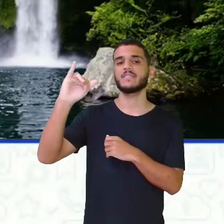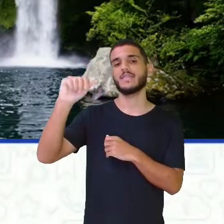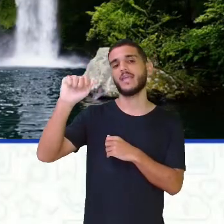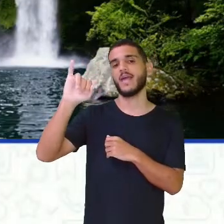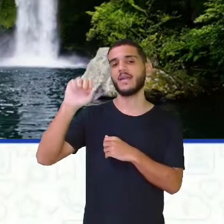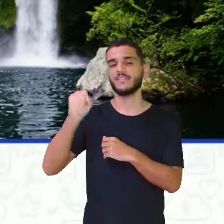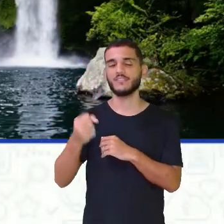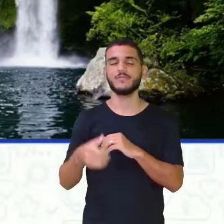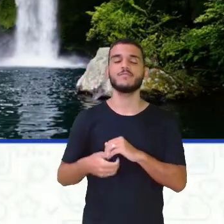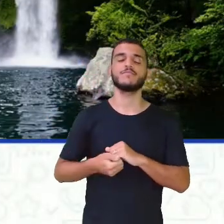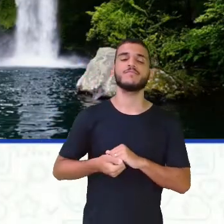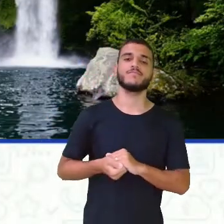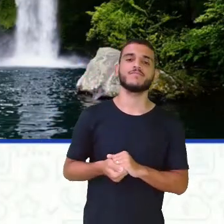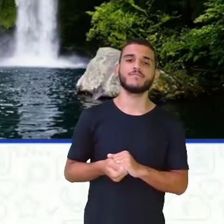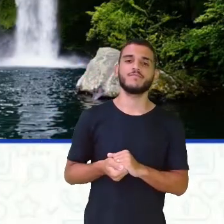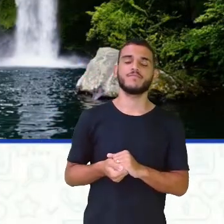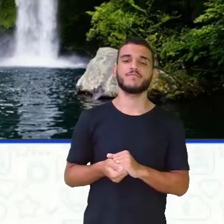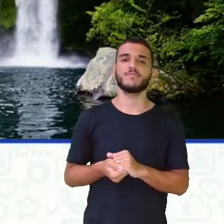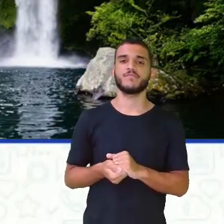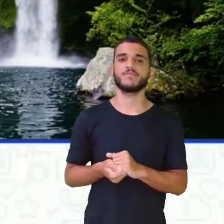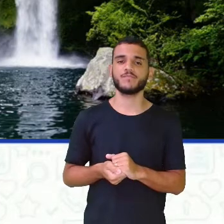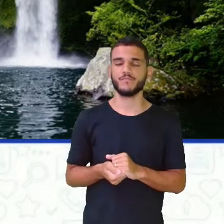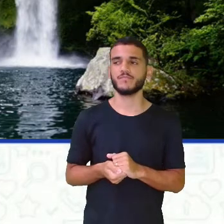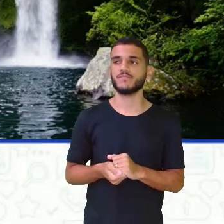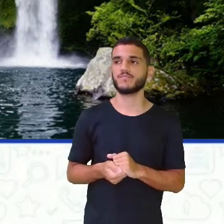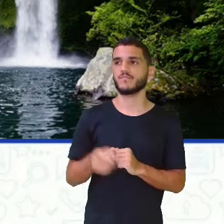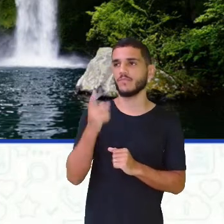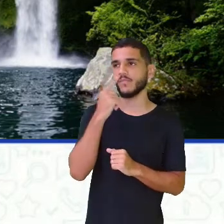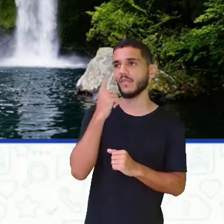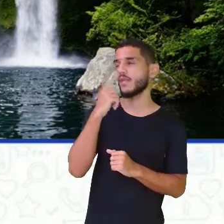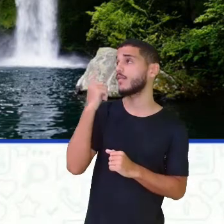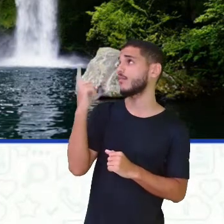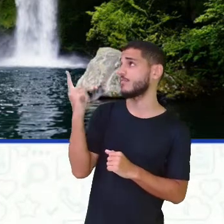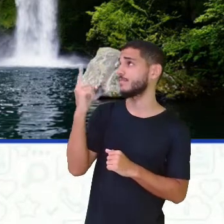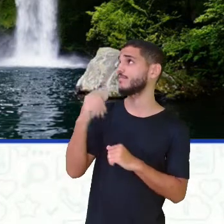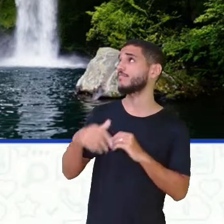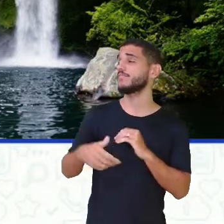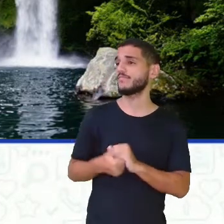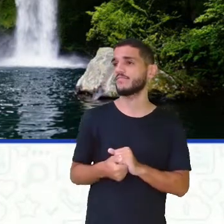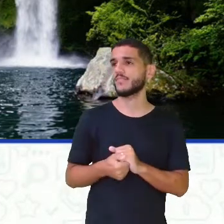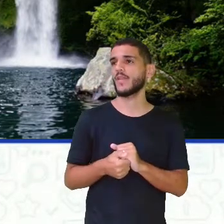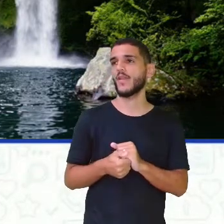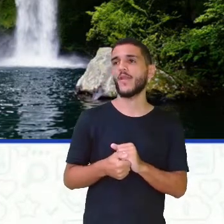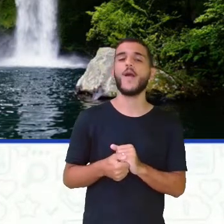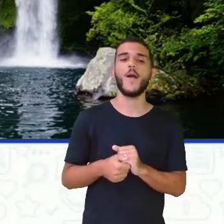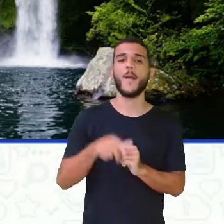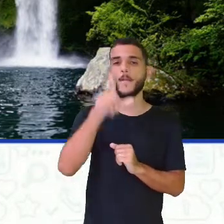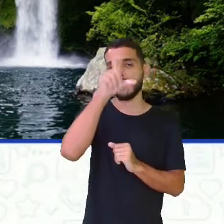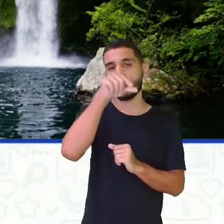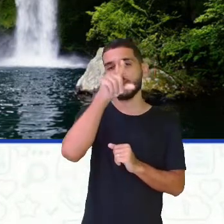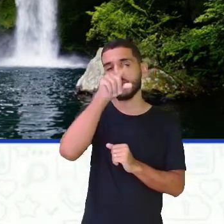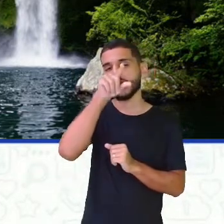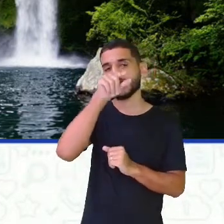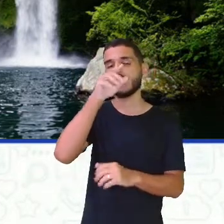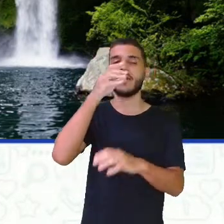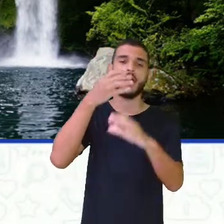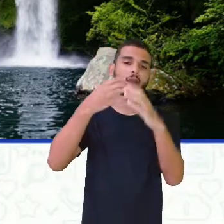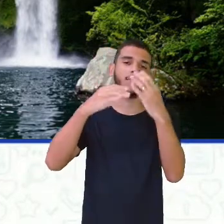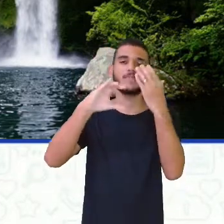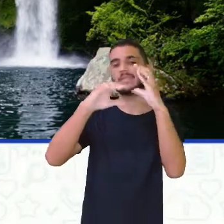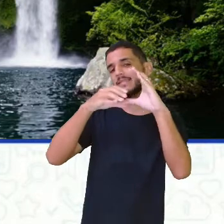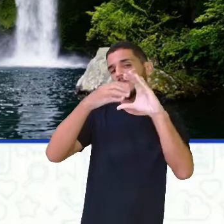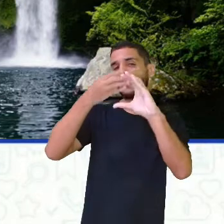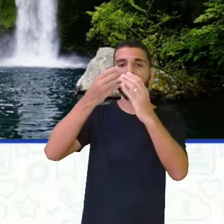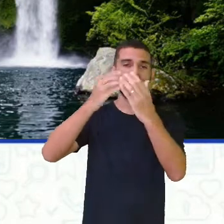vendo aquilo que eu já vinha colocando, né? O som do canto dos pássaros, da cachoeira,